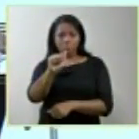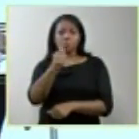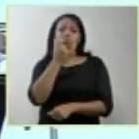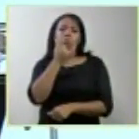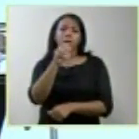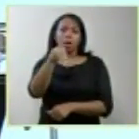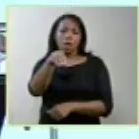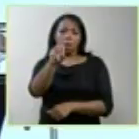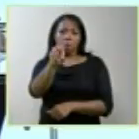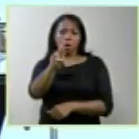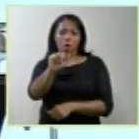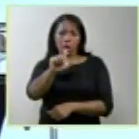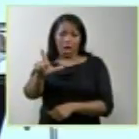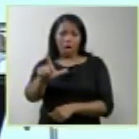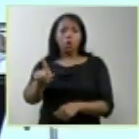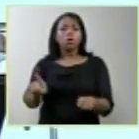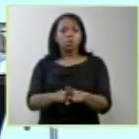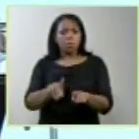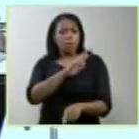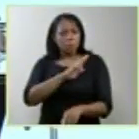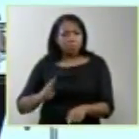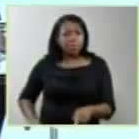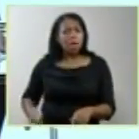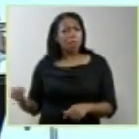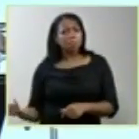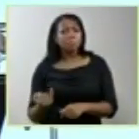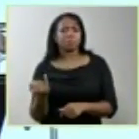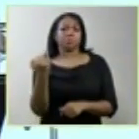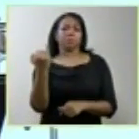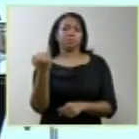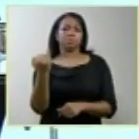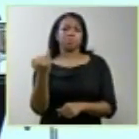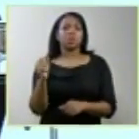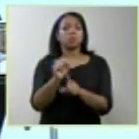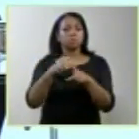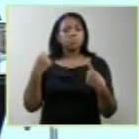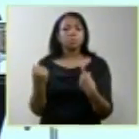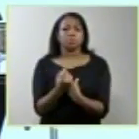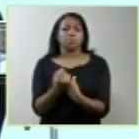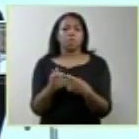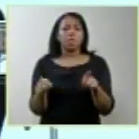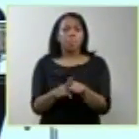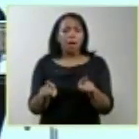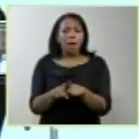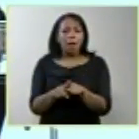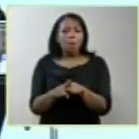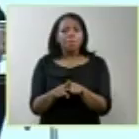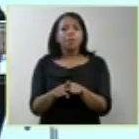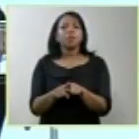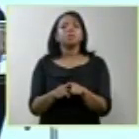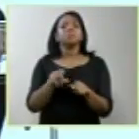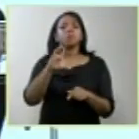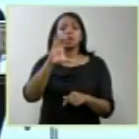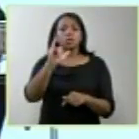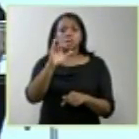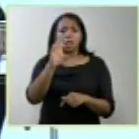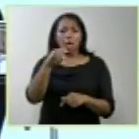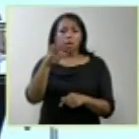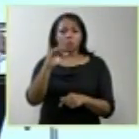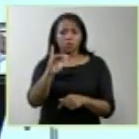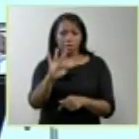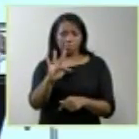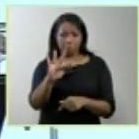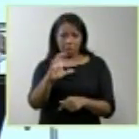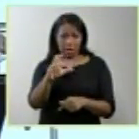são fundamentais na nossa sociedade. As questões científicas também são muito importantes. Em um caso